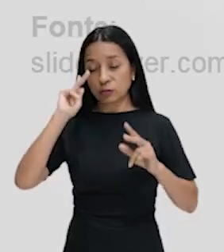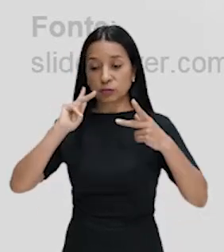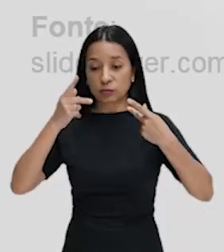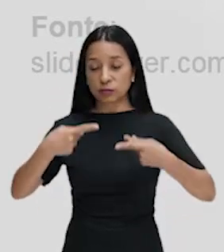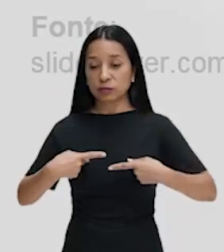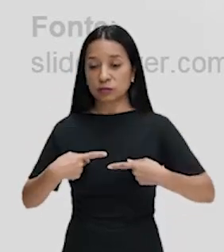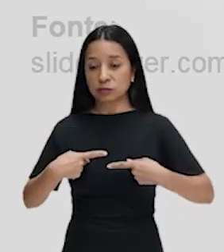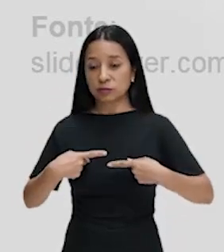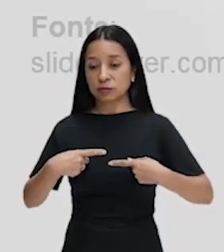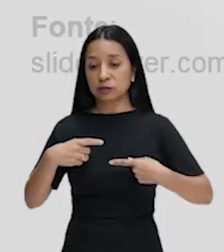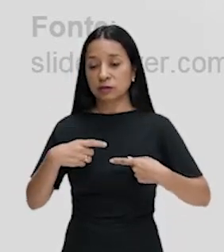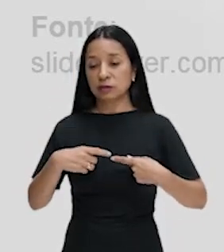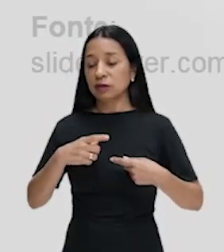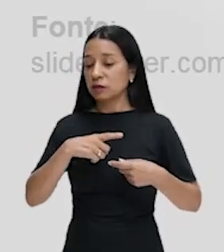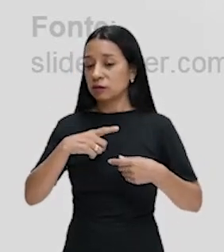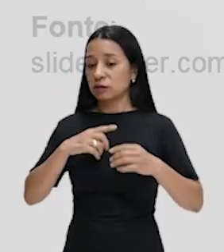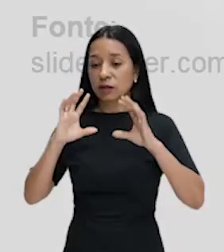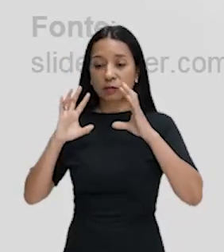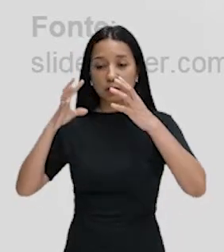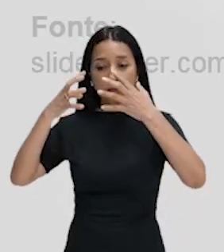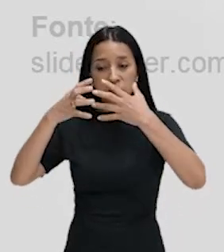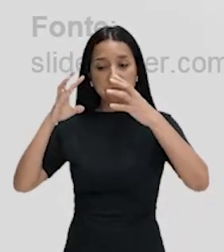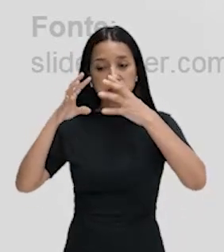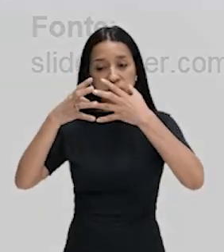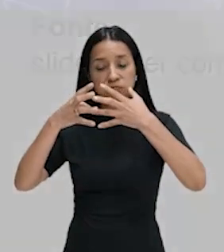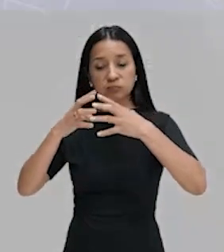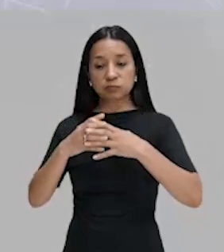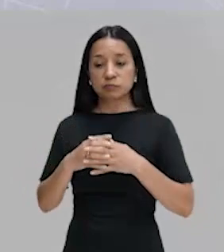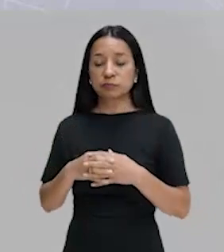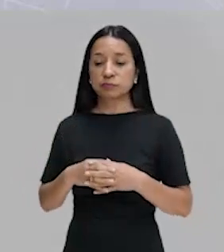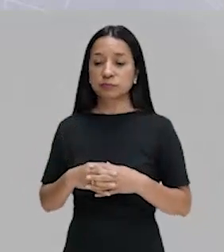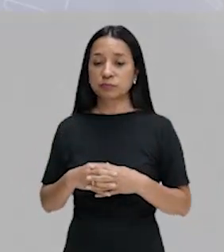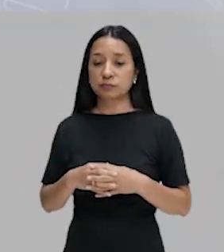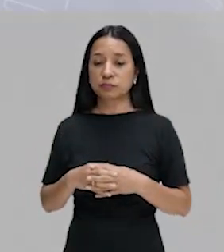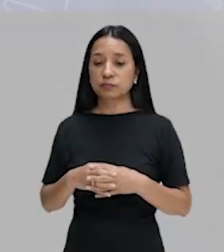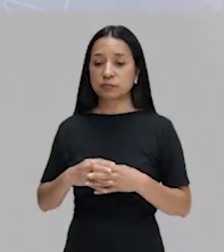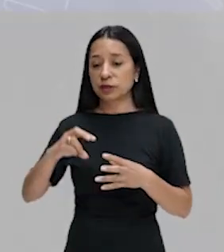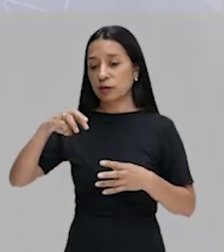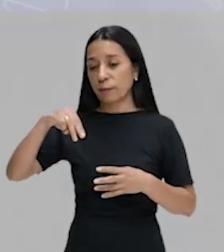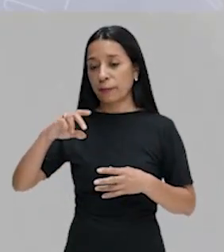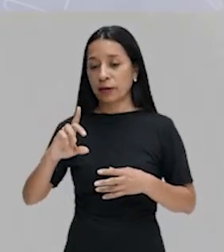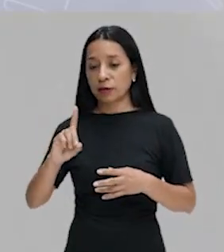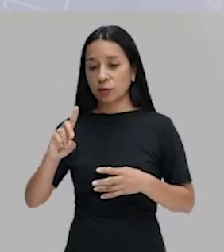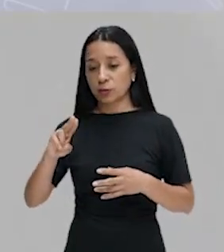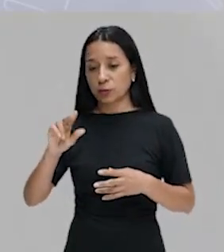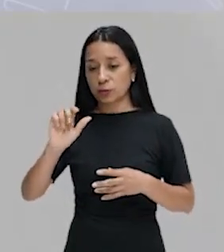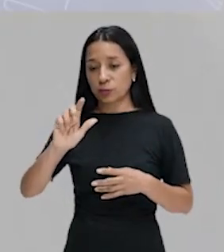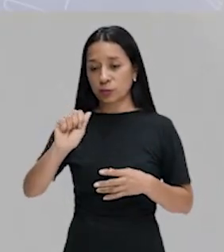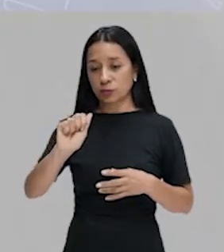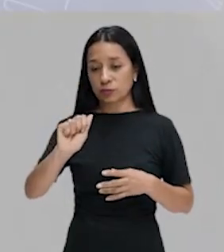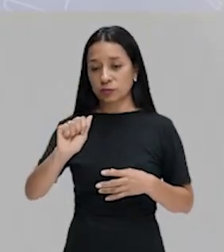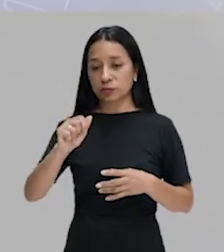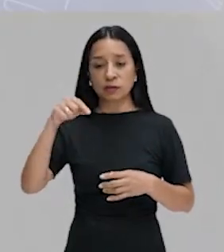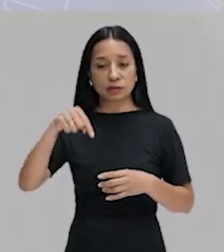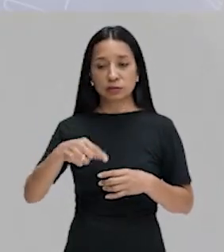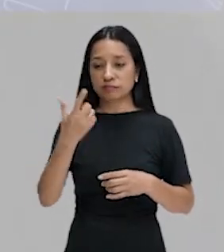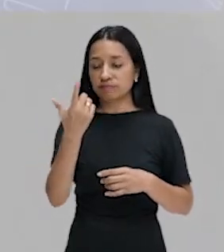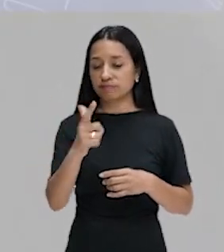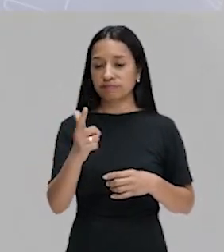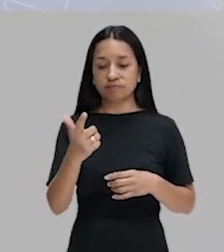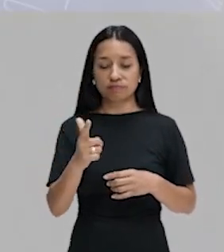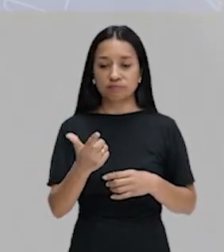temos neurônios concentrados no nosso sistema nervoso central, no cérebro e na medula espinhal. Aqui, eles não